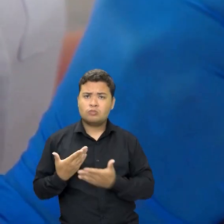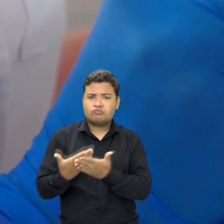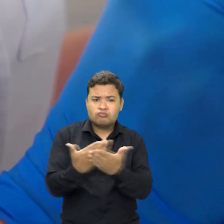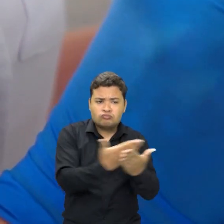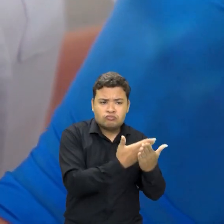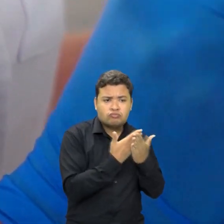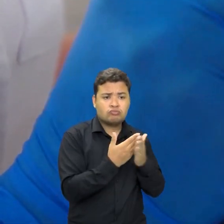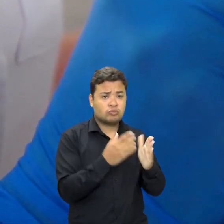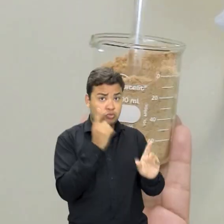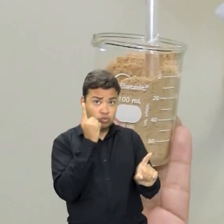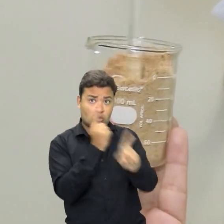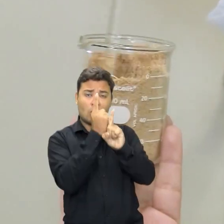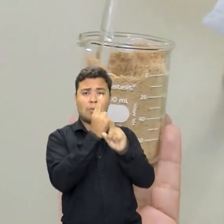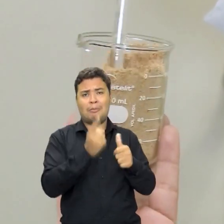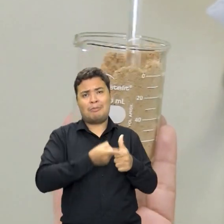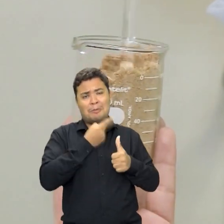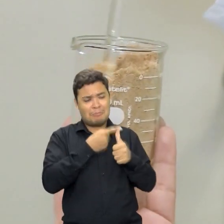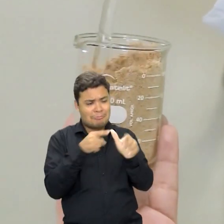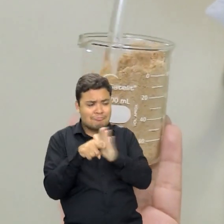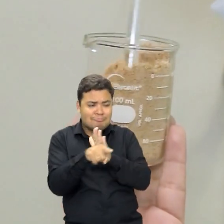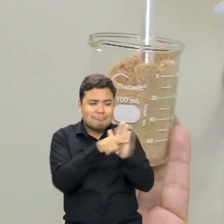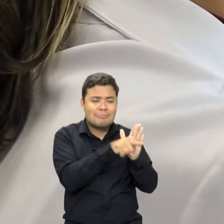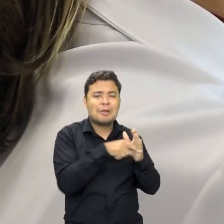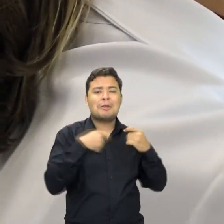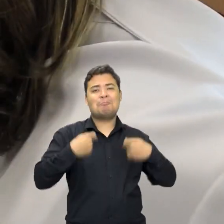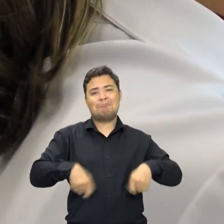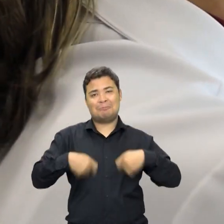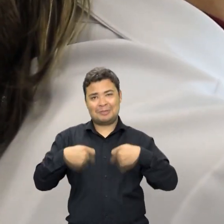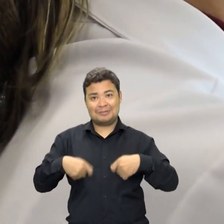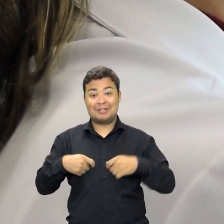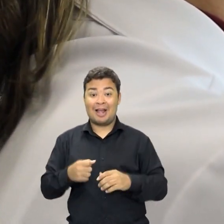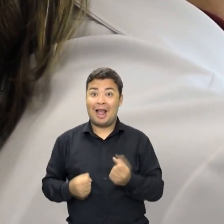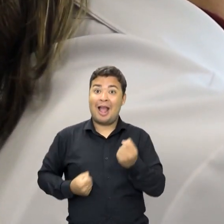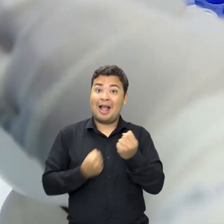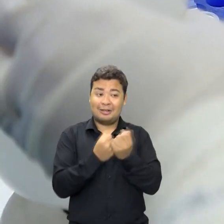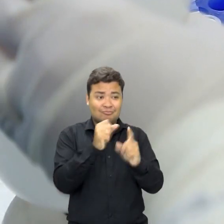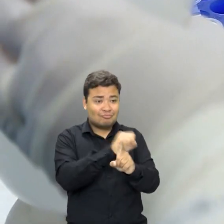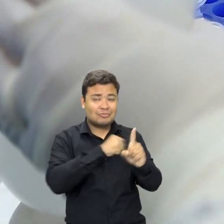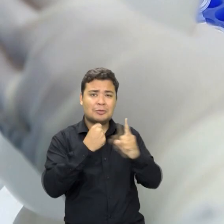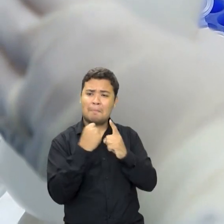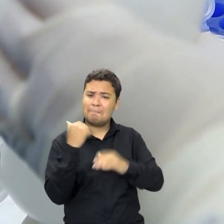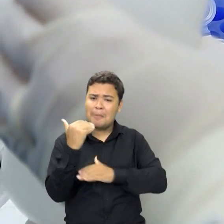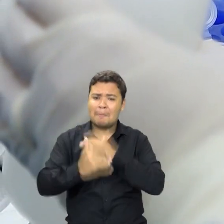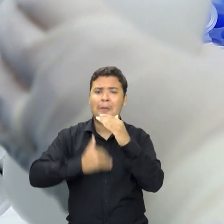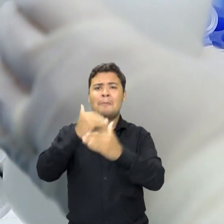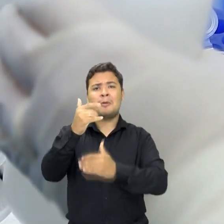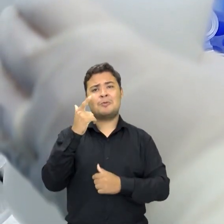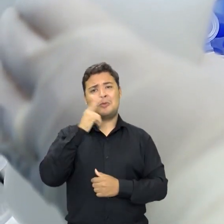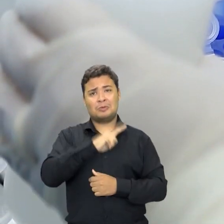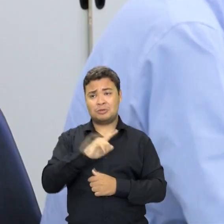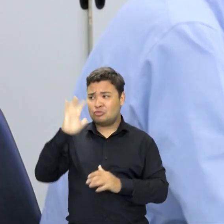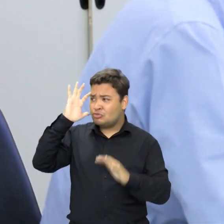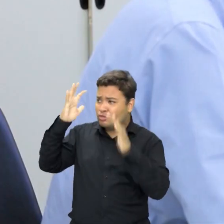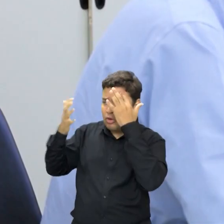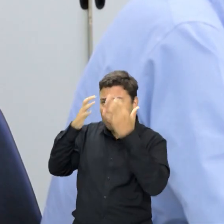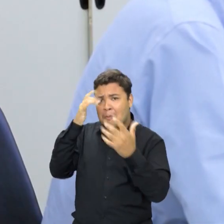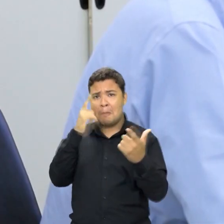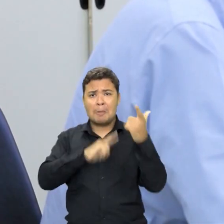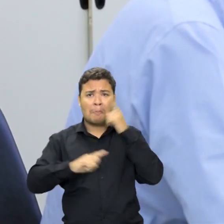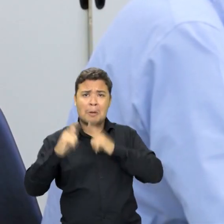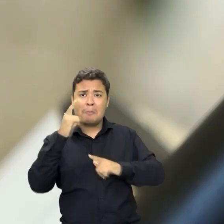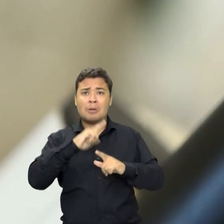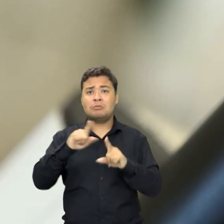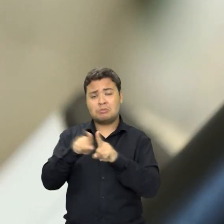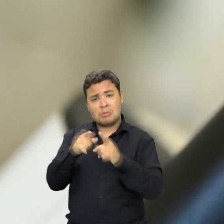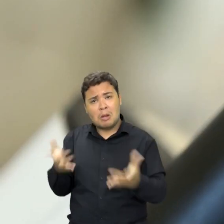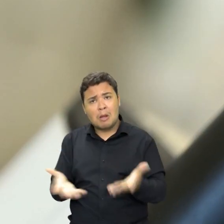Nenhuma descoberta humana começa sem pesquisa. É ela que faz a sociedade crescer e caminhar, que encontra